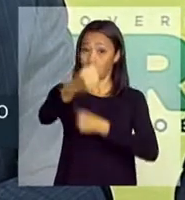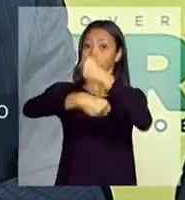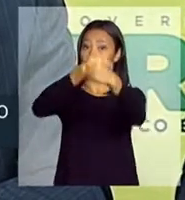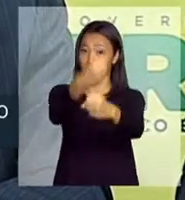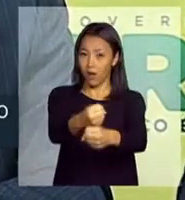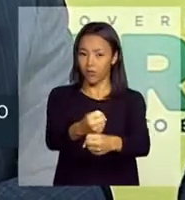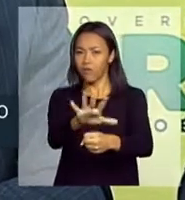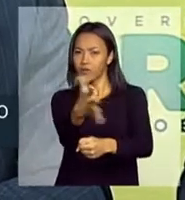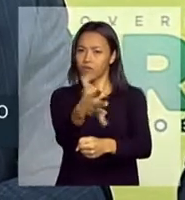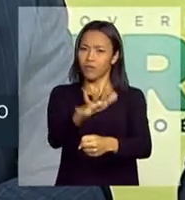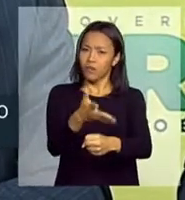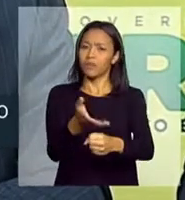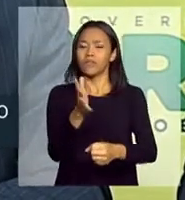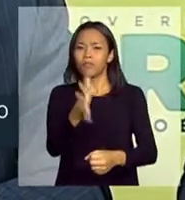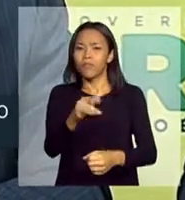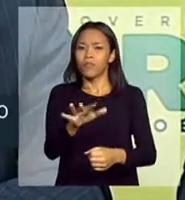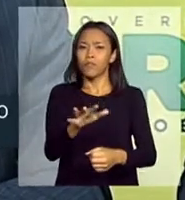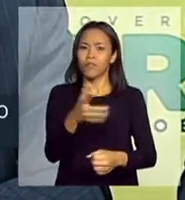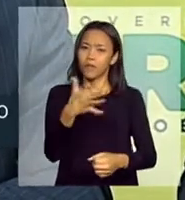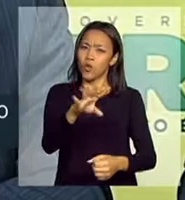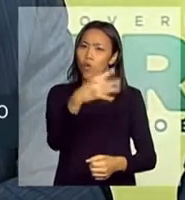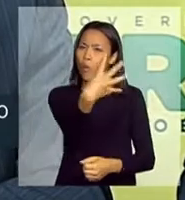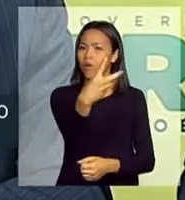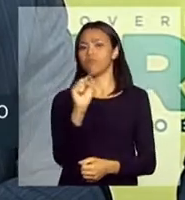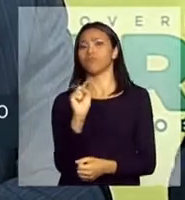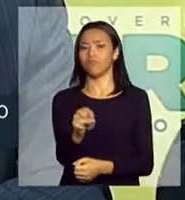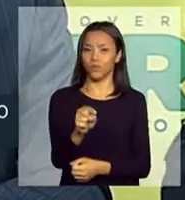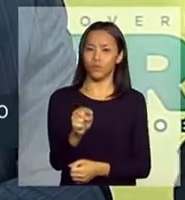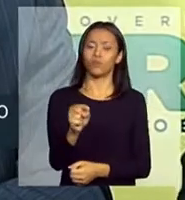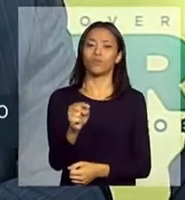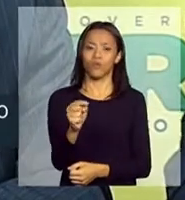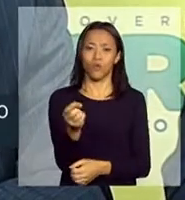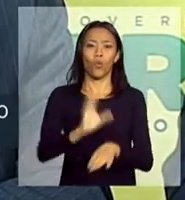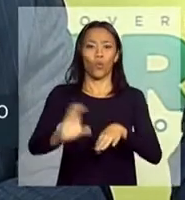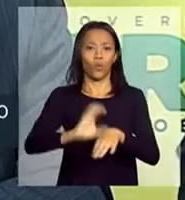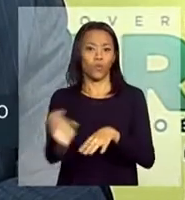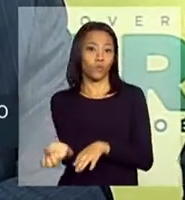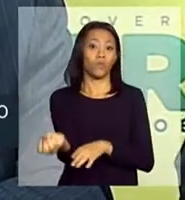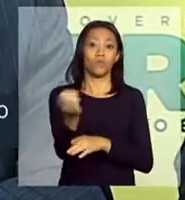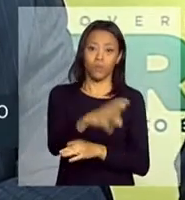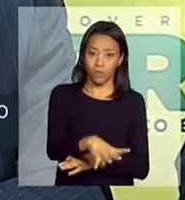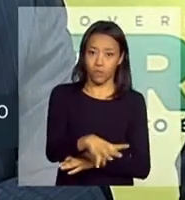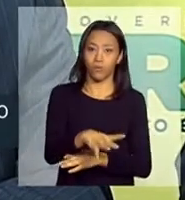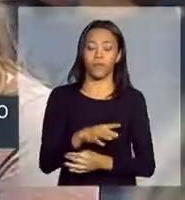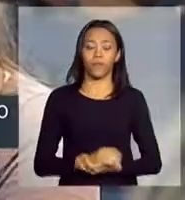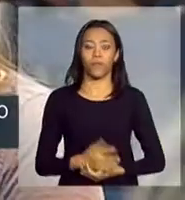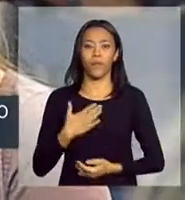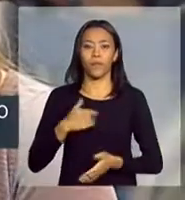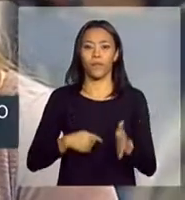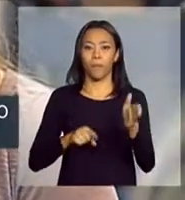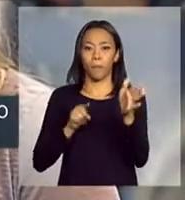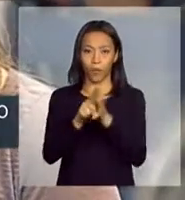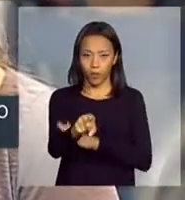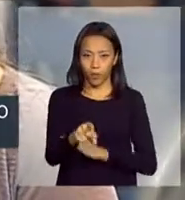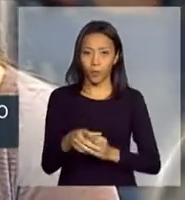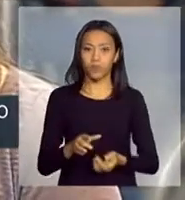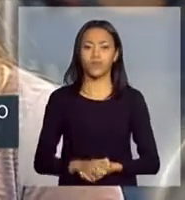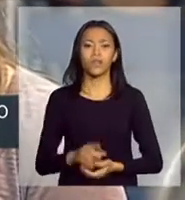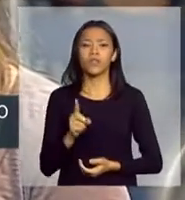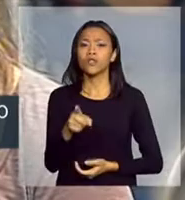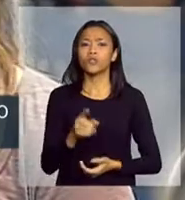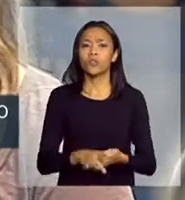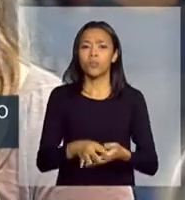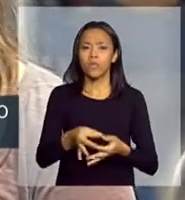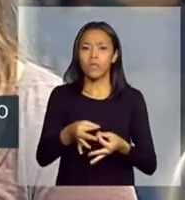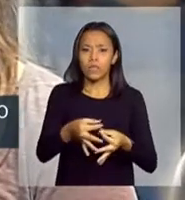uma estimativa preliminar da ordem de 4 mil cursos novos Essa é a minha pergunta sobre os lacres